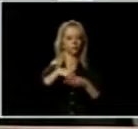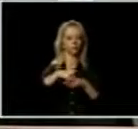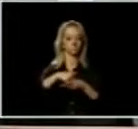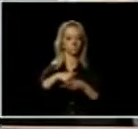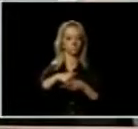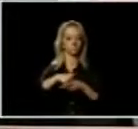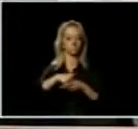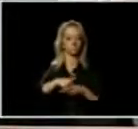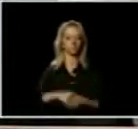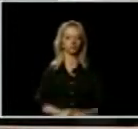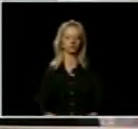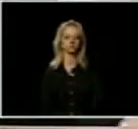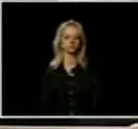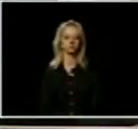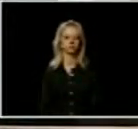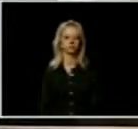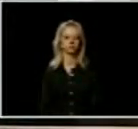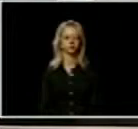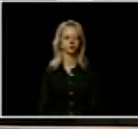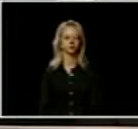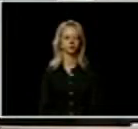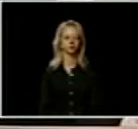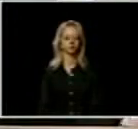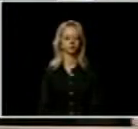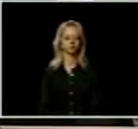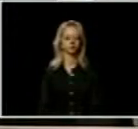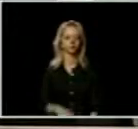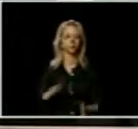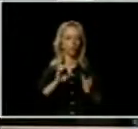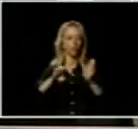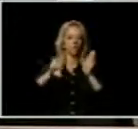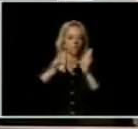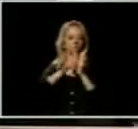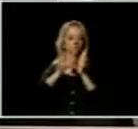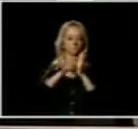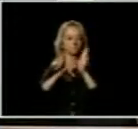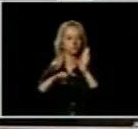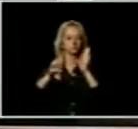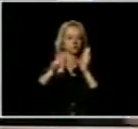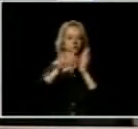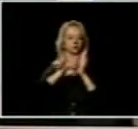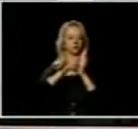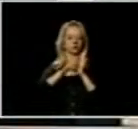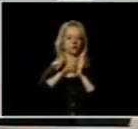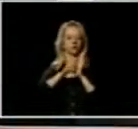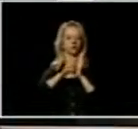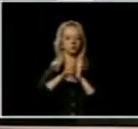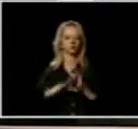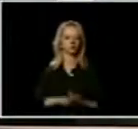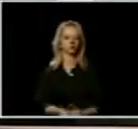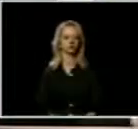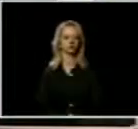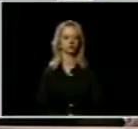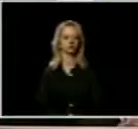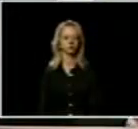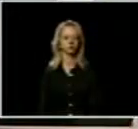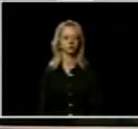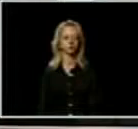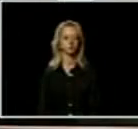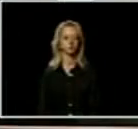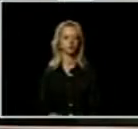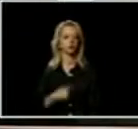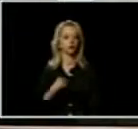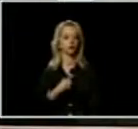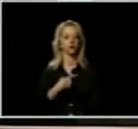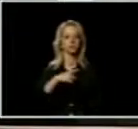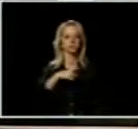de investimento nesses eventos. Mas nós temos que ficar muito atentos no processo de